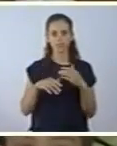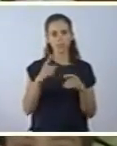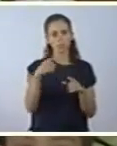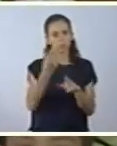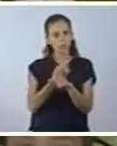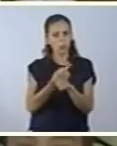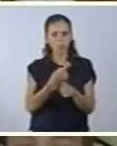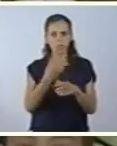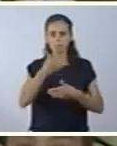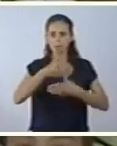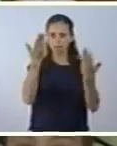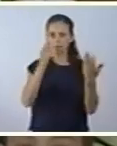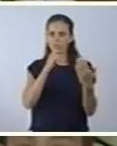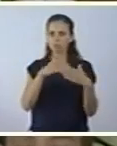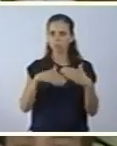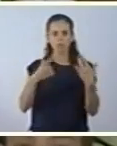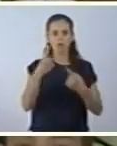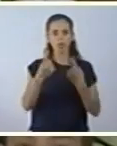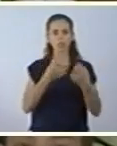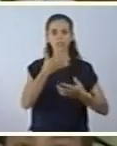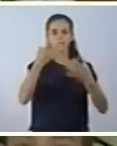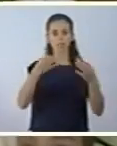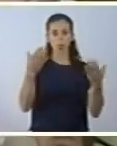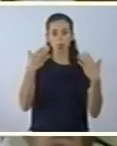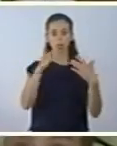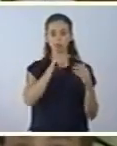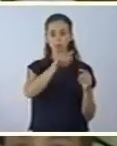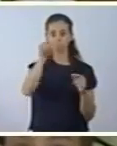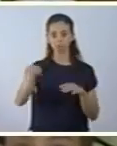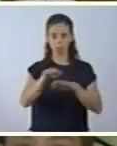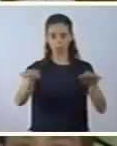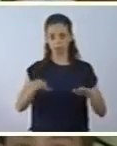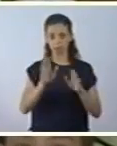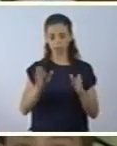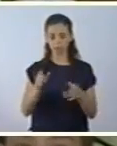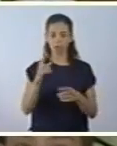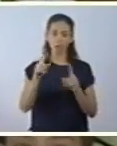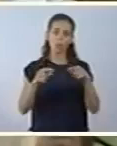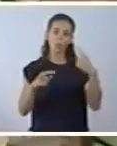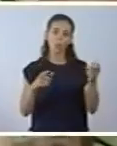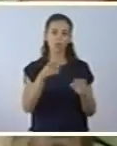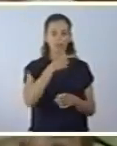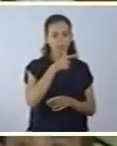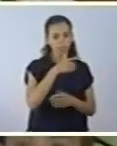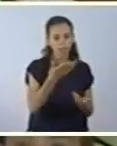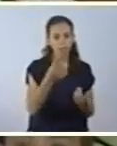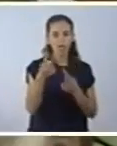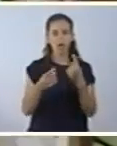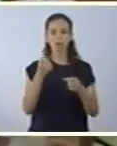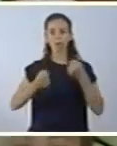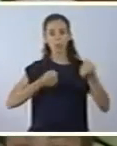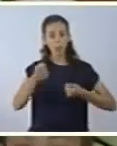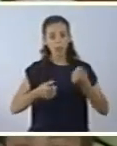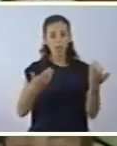coisa logo pela manhã. Alguns, de certeza, com este calor já foram para a praia, outros estão no café, outros foram